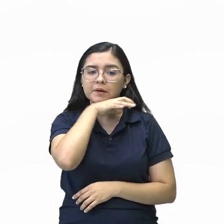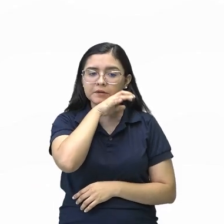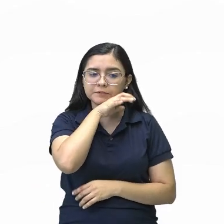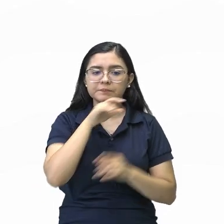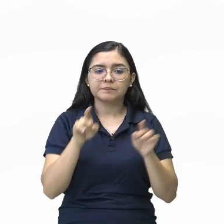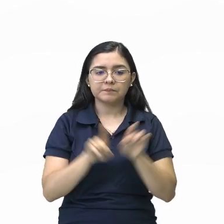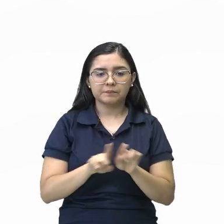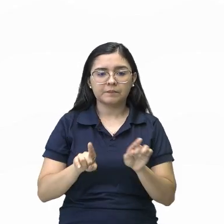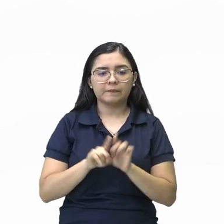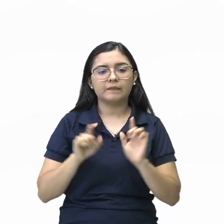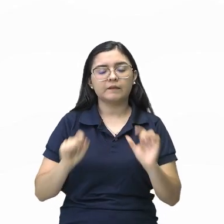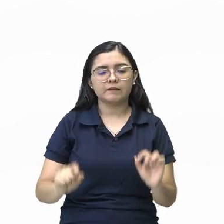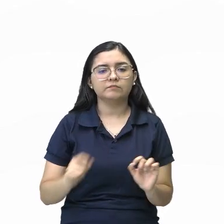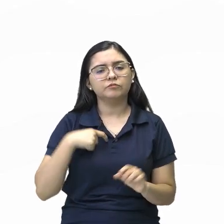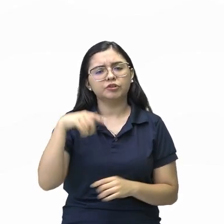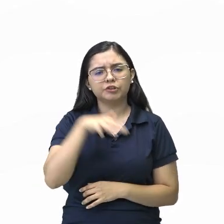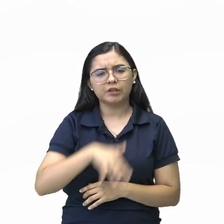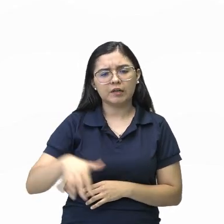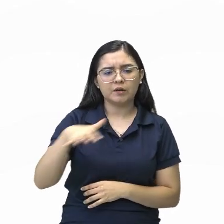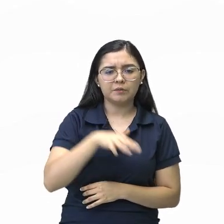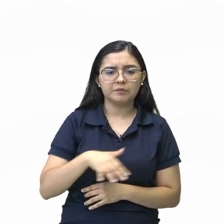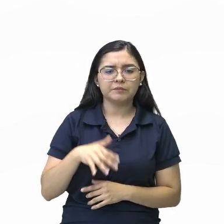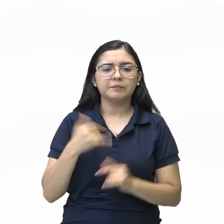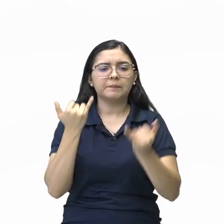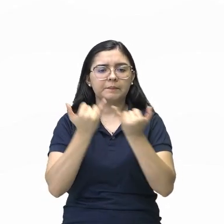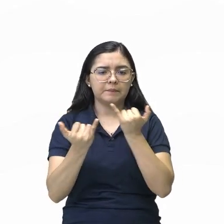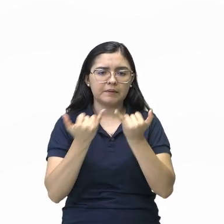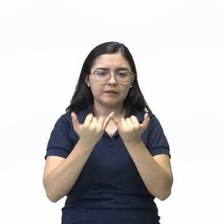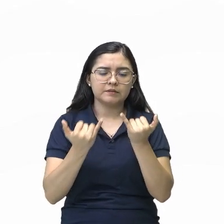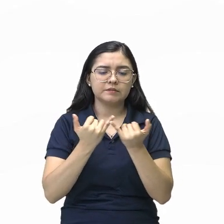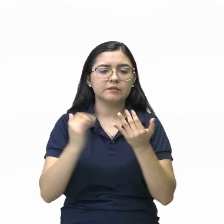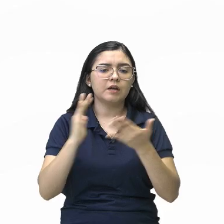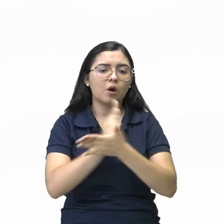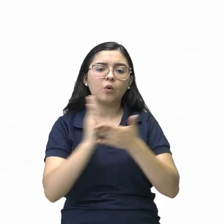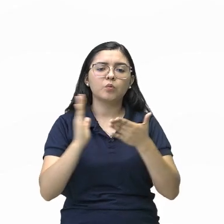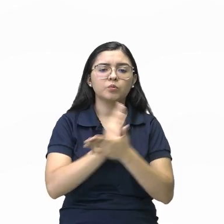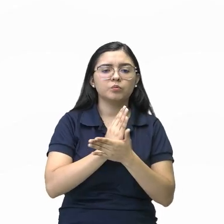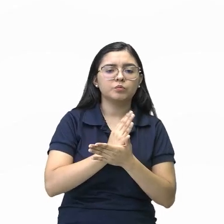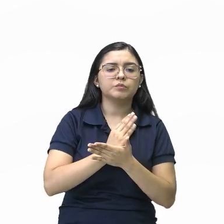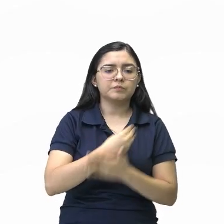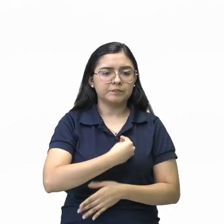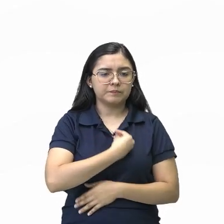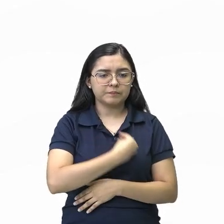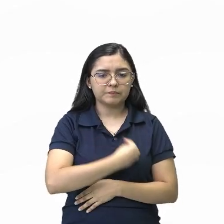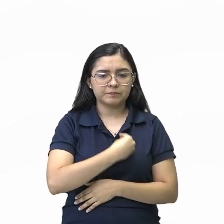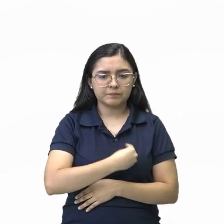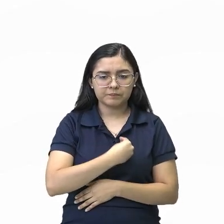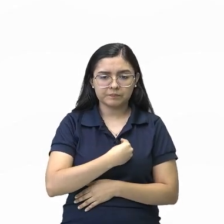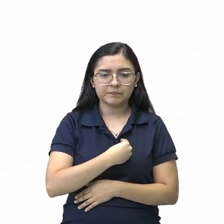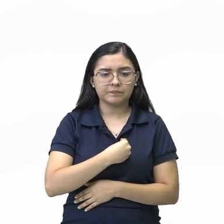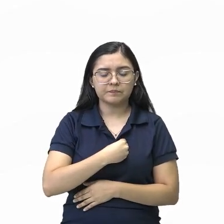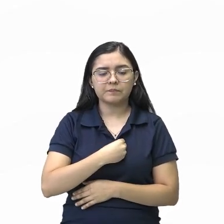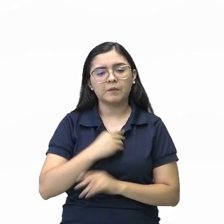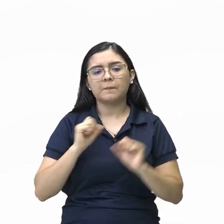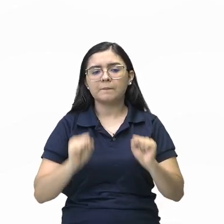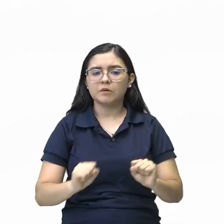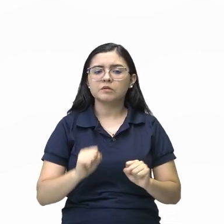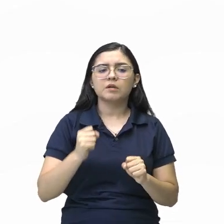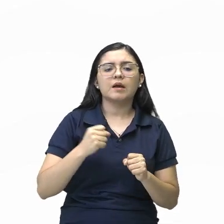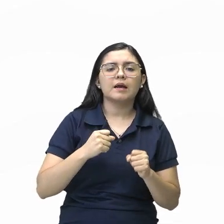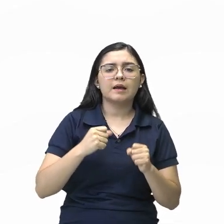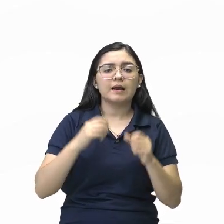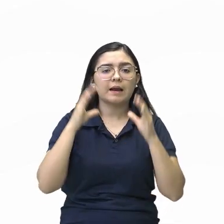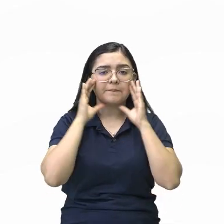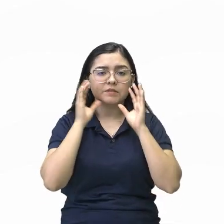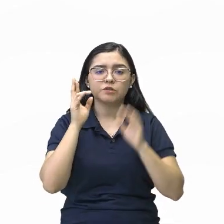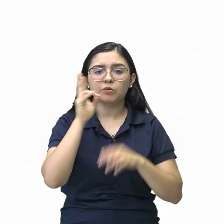geral, no sentido de que eles são similares em muitos organismos, não importa se é a cabeça de um rato ou